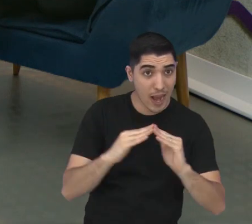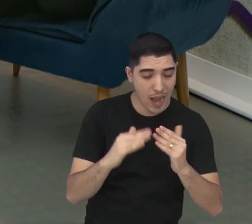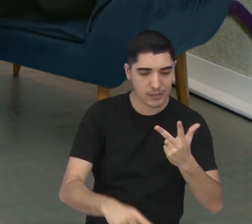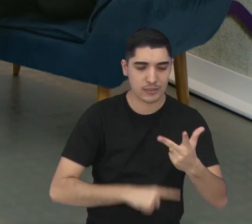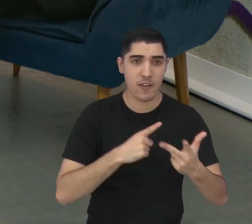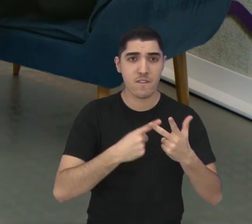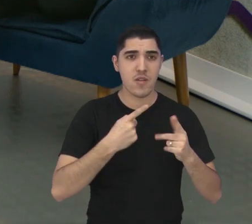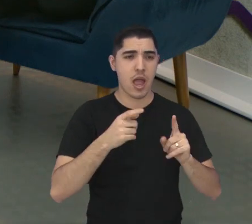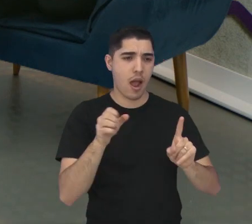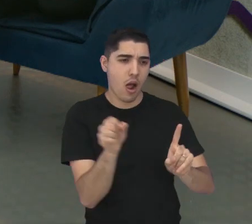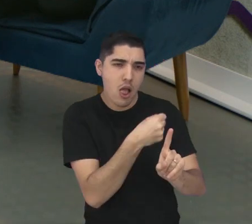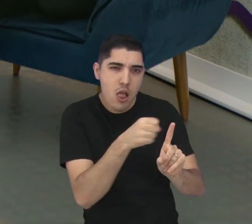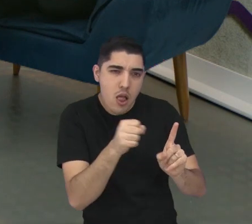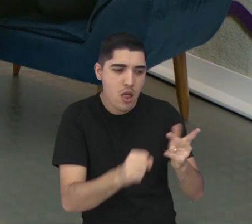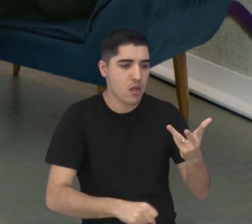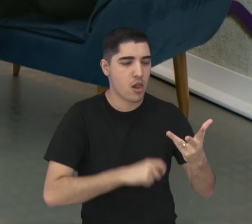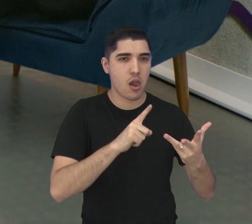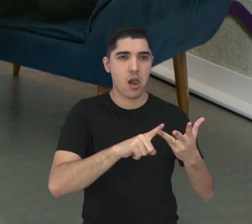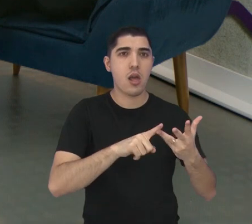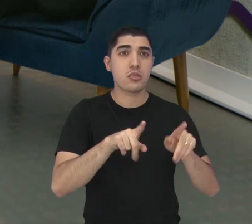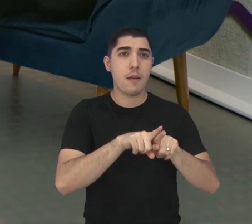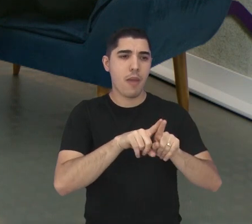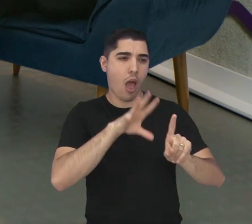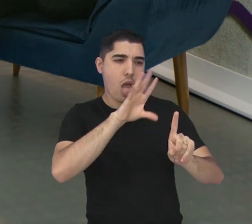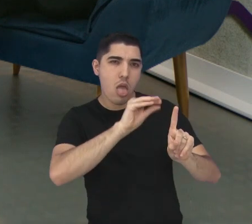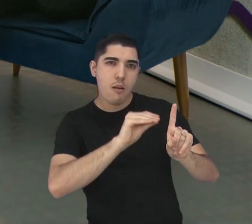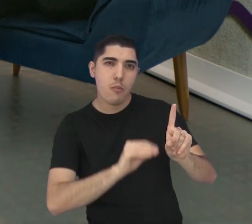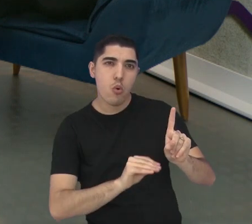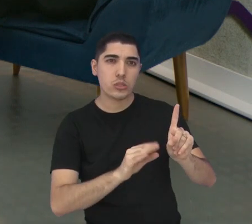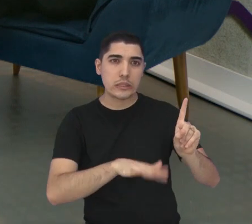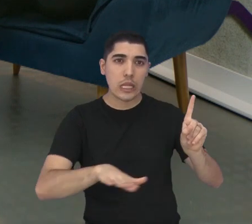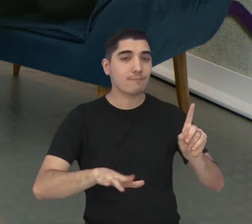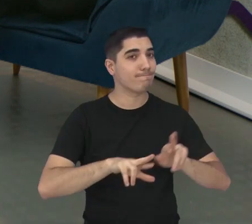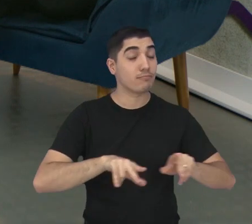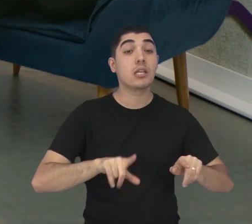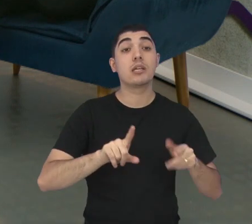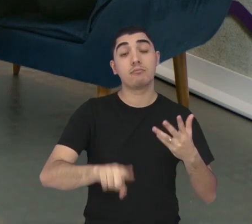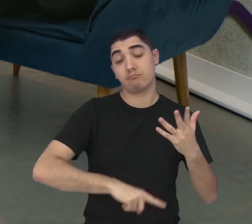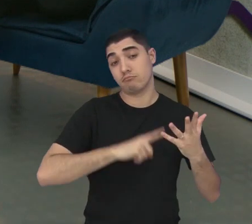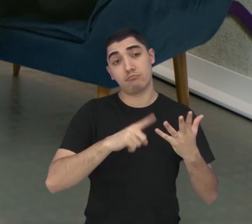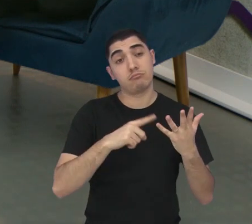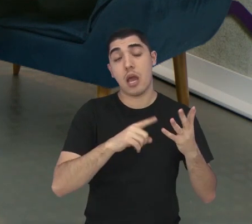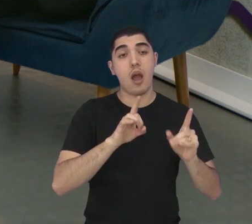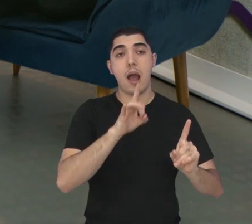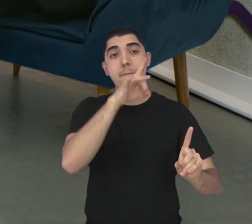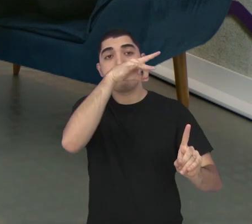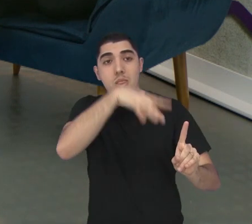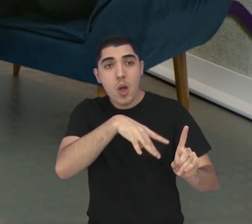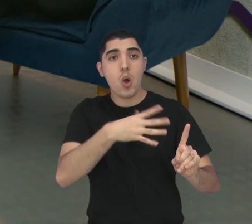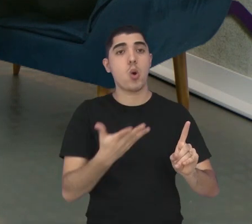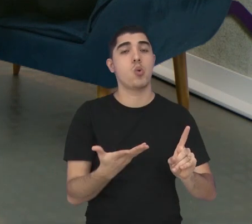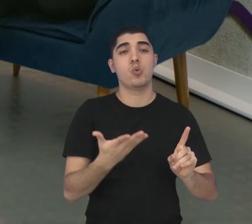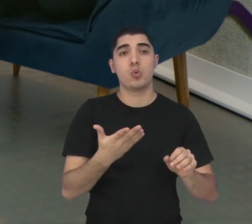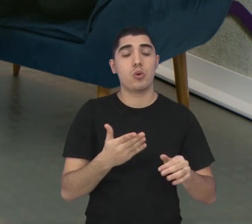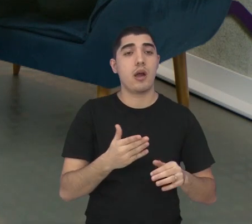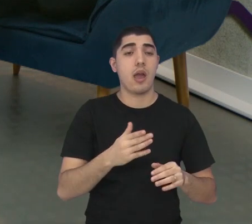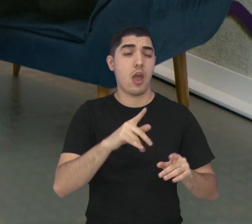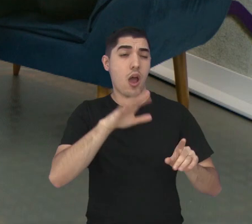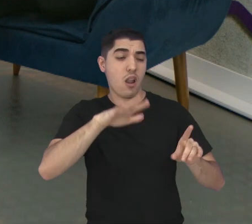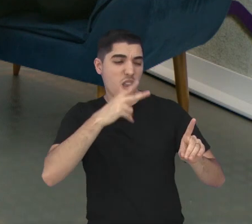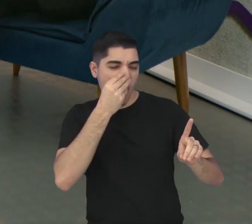violência infantil, questões de abuso, mas também tem aquelas situações de abandono, né,